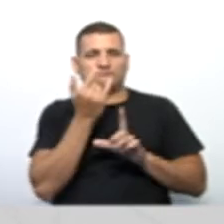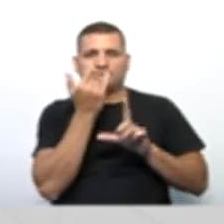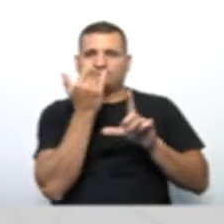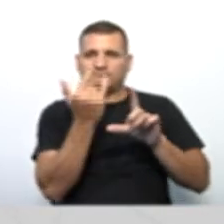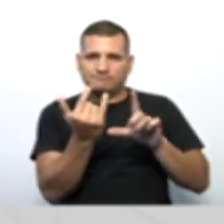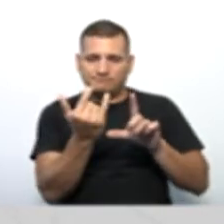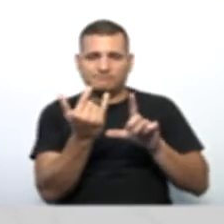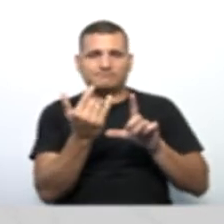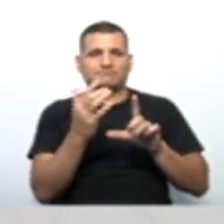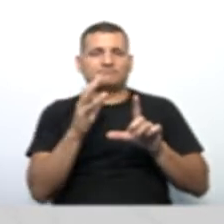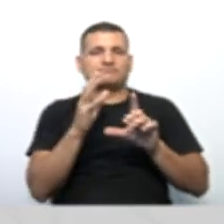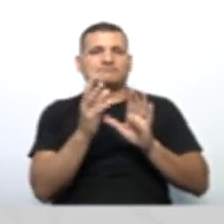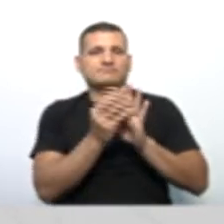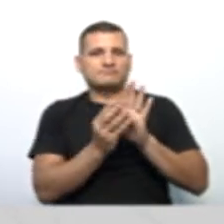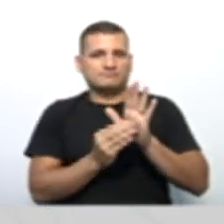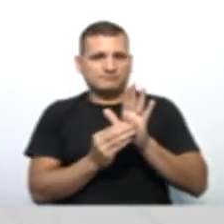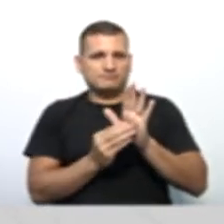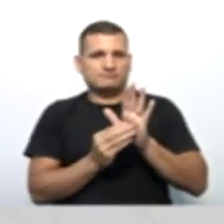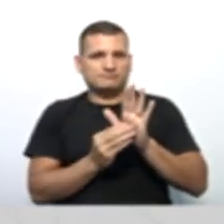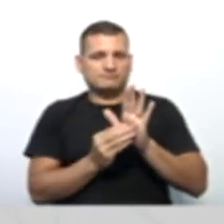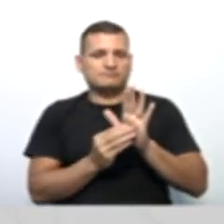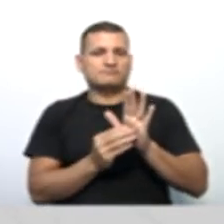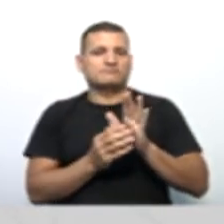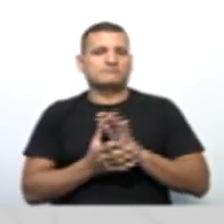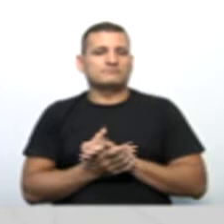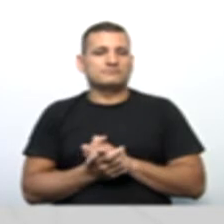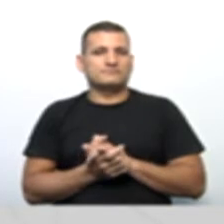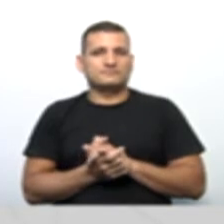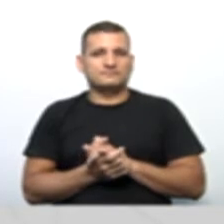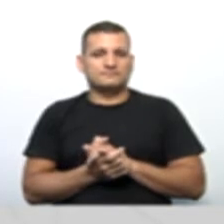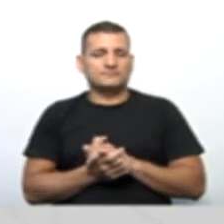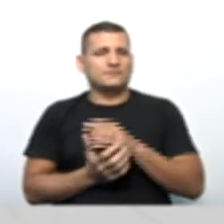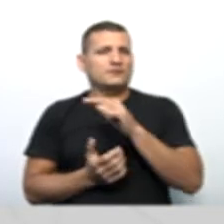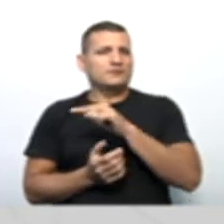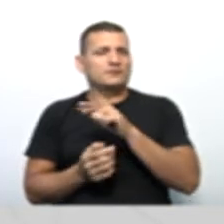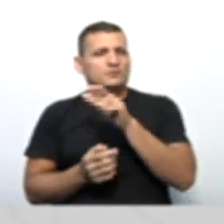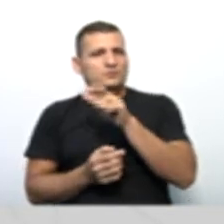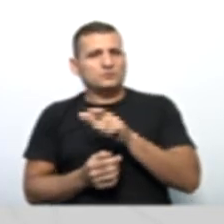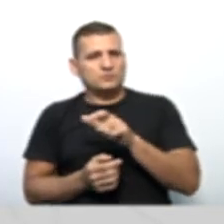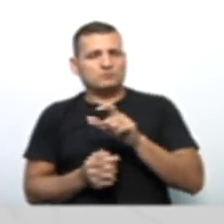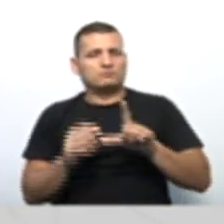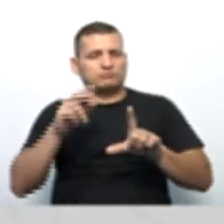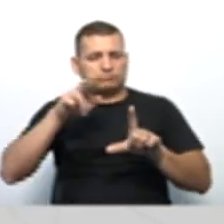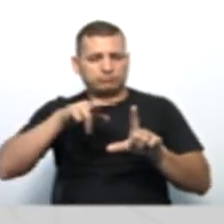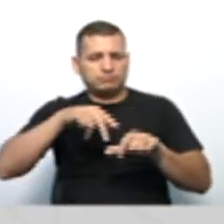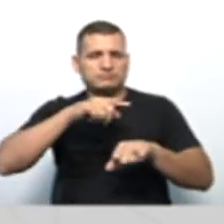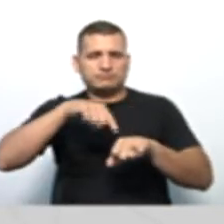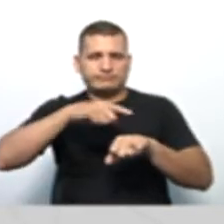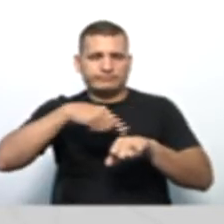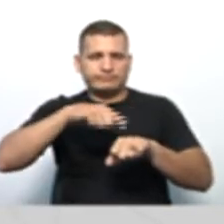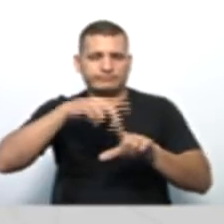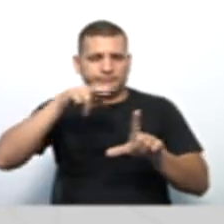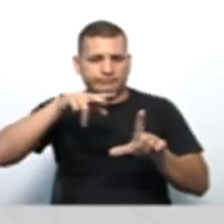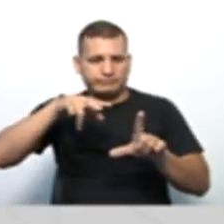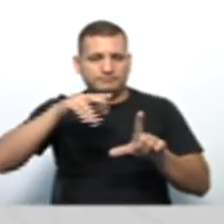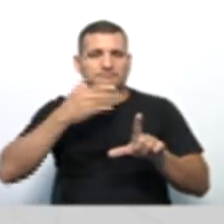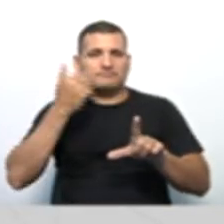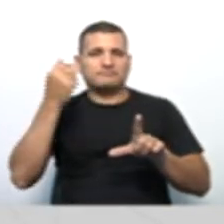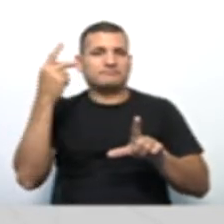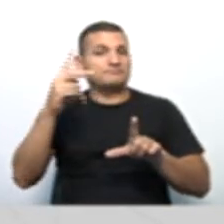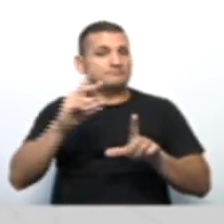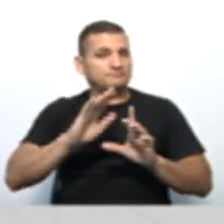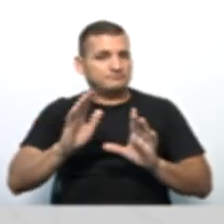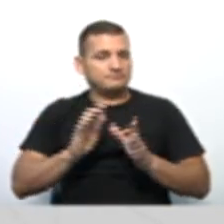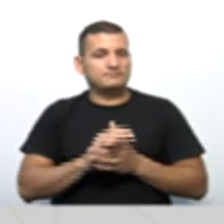propor o conteúdo e fazer o usuário perder tempo então site quanto mais tempo ele pede ele no seu site melhor pra você mas os